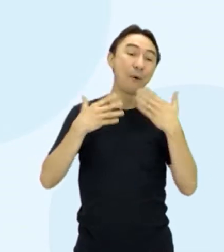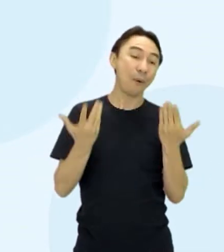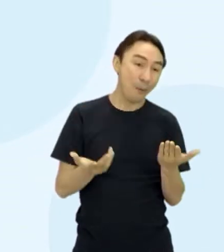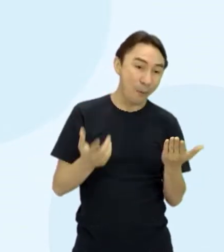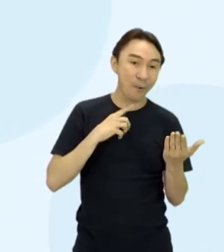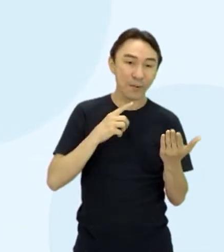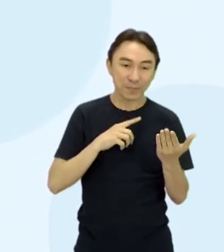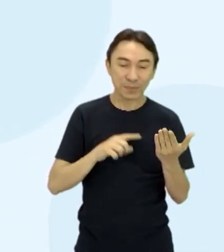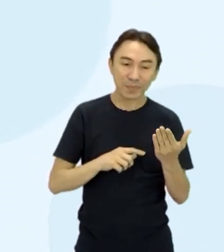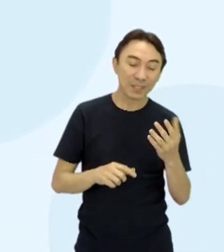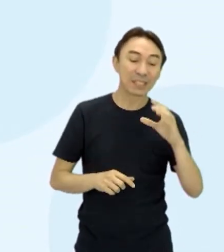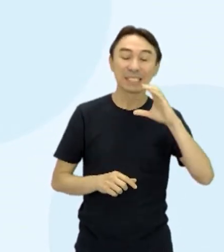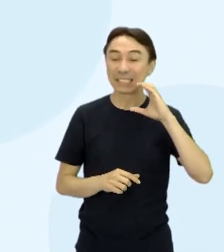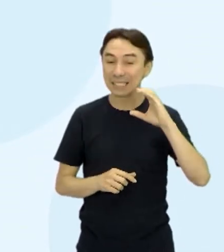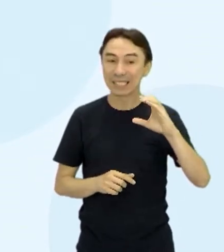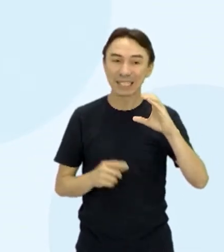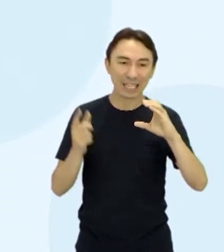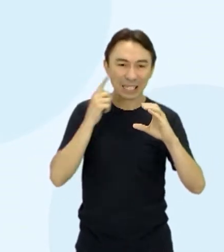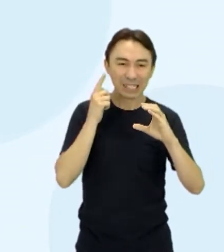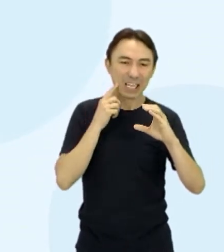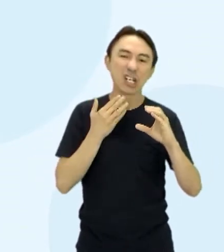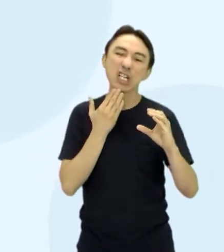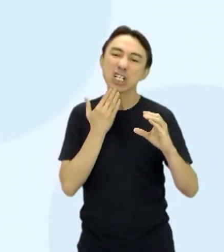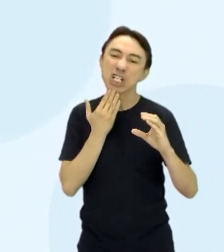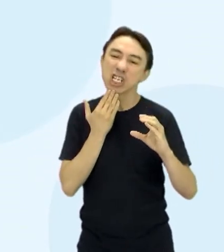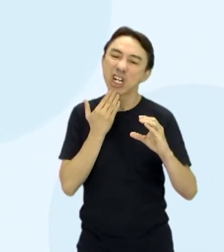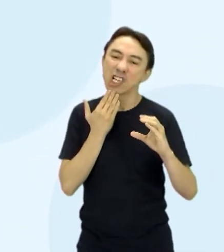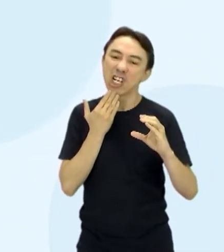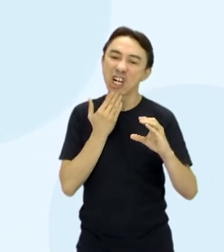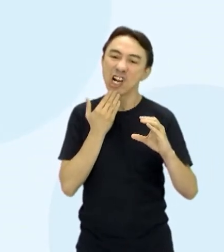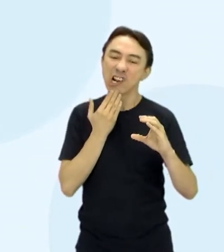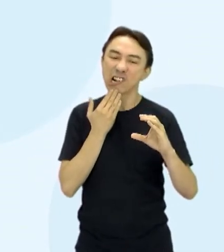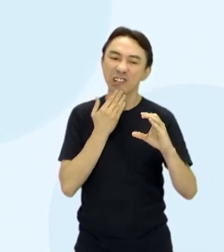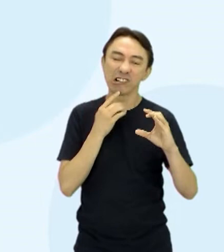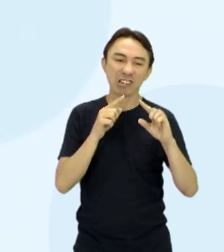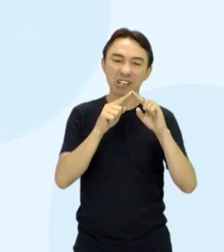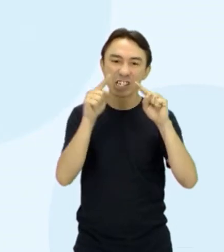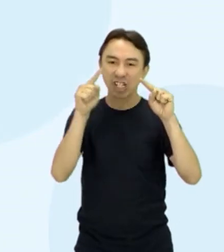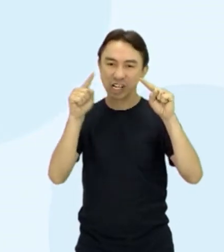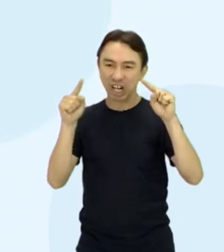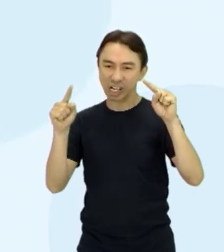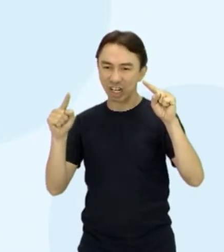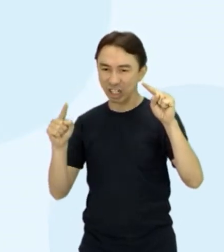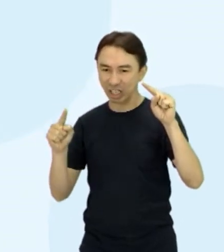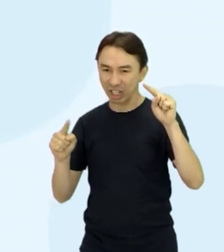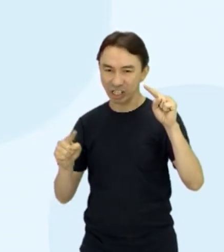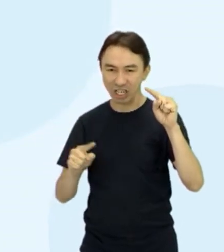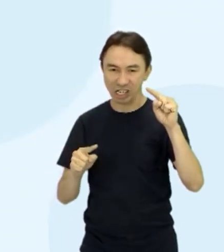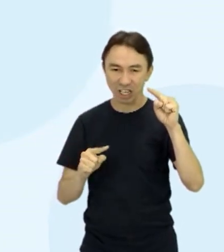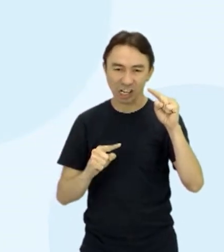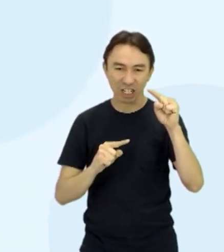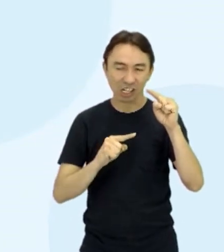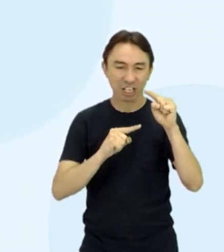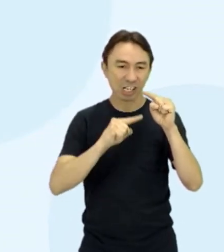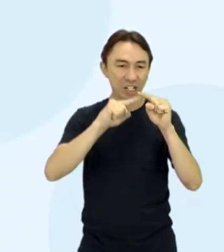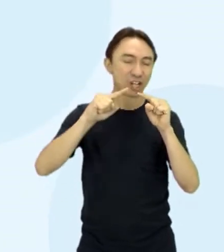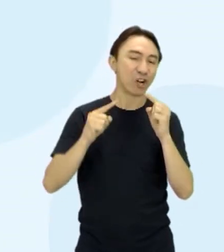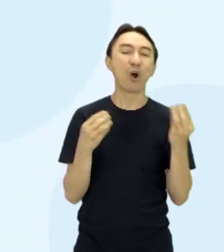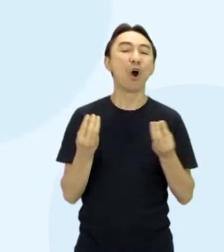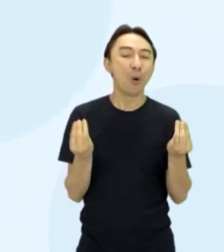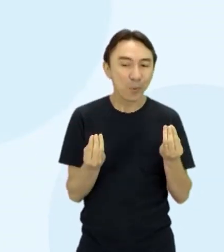ela é um tanto quanto irregular ali, com umas deformações e tal. O aspecto da Terra. Vamos